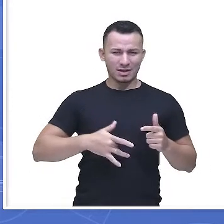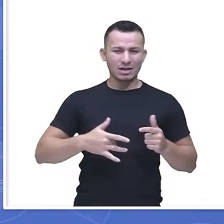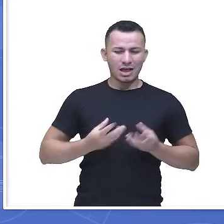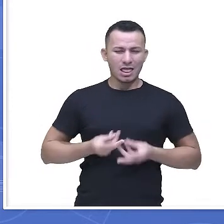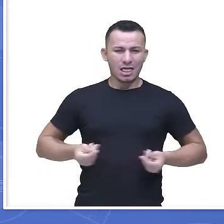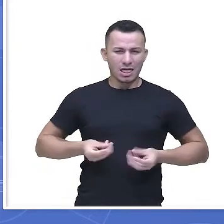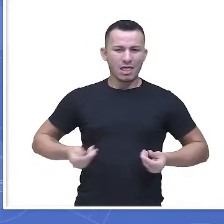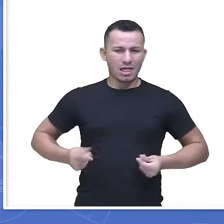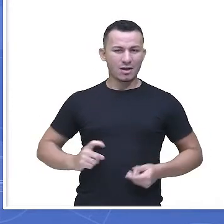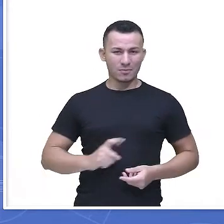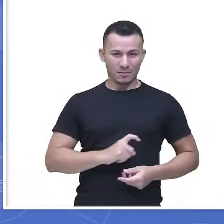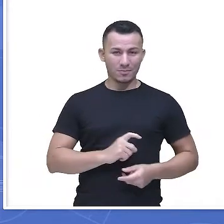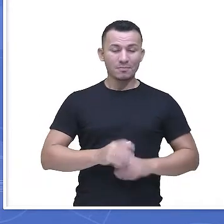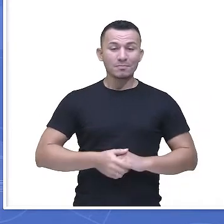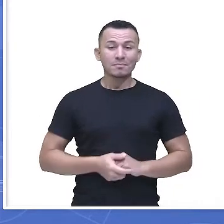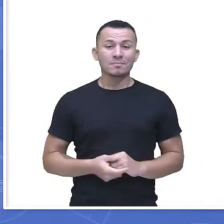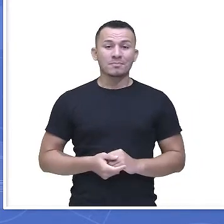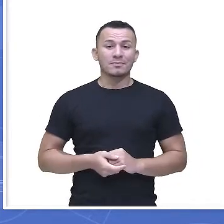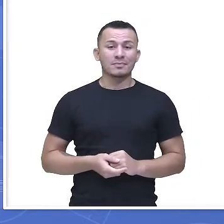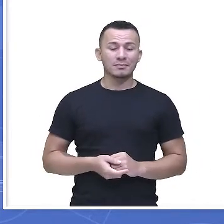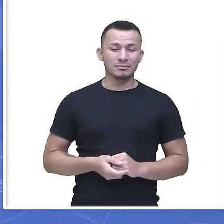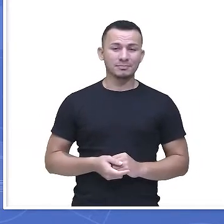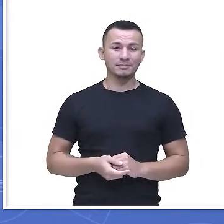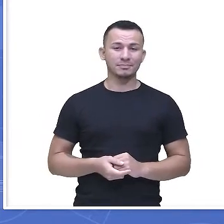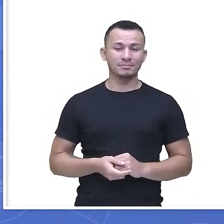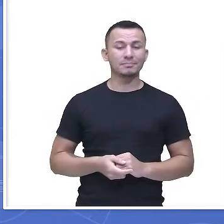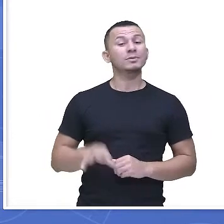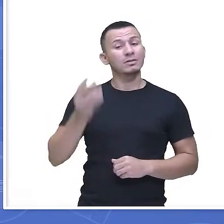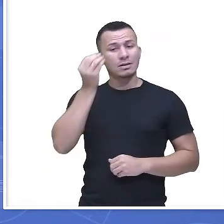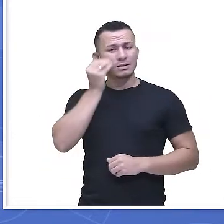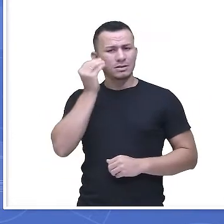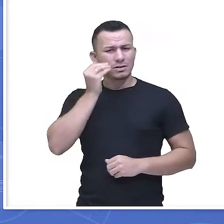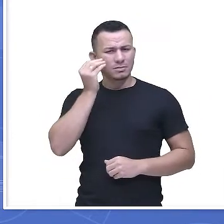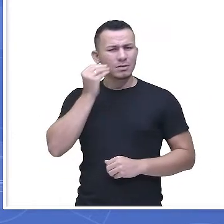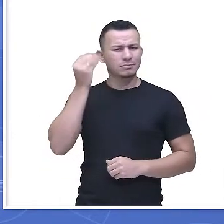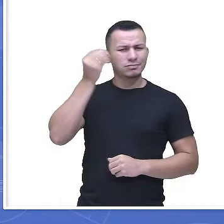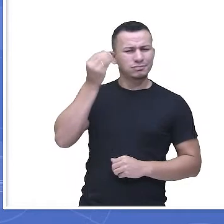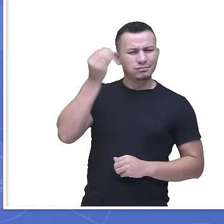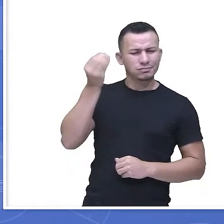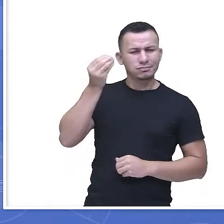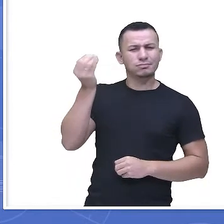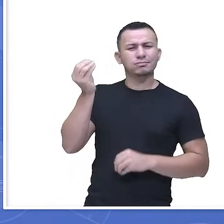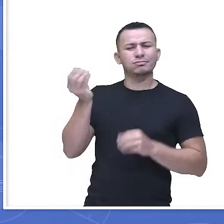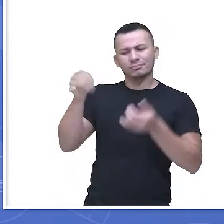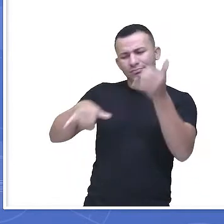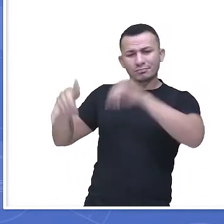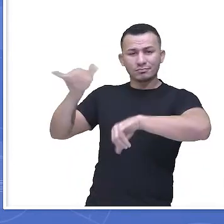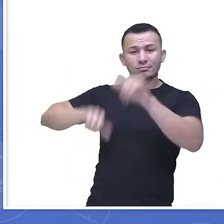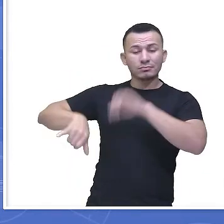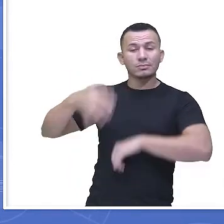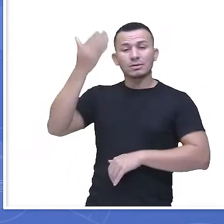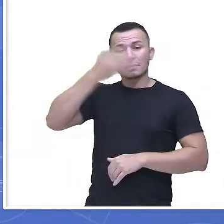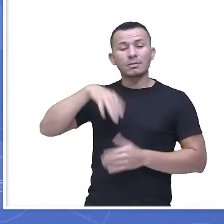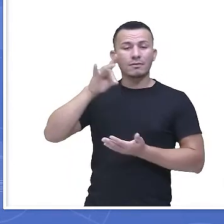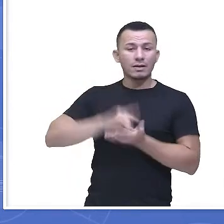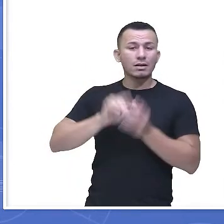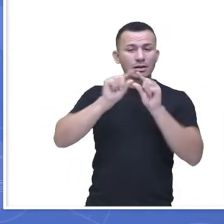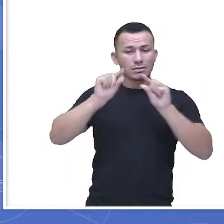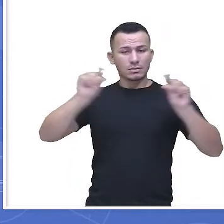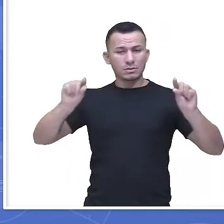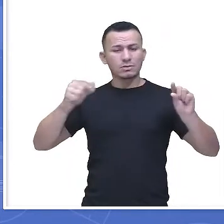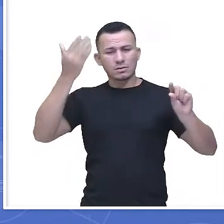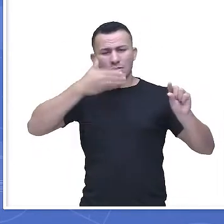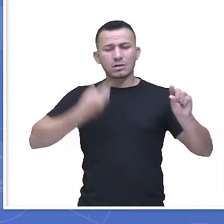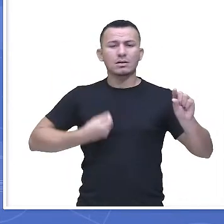aí com o bichinho, tá bom? Essas experiências provaram que micro-organismos surgem e que existe uma